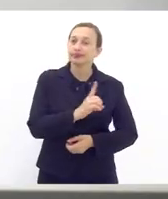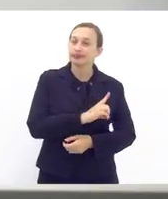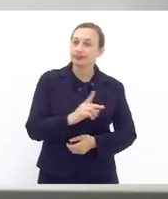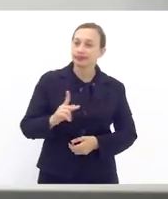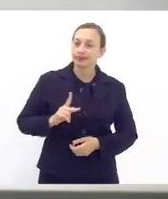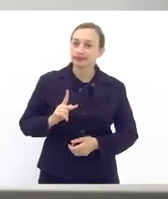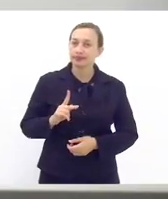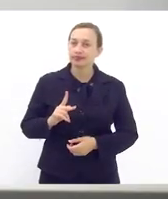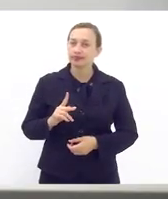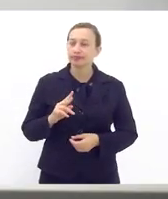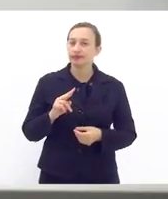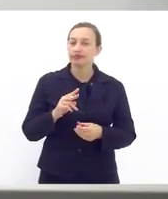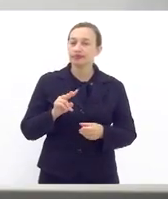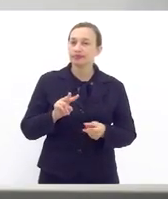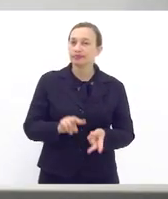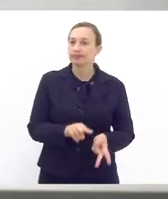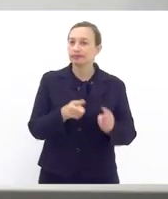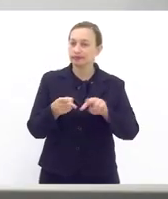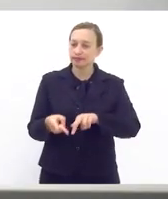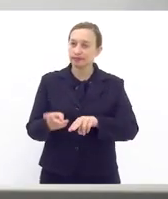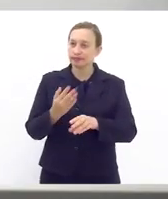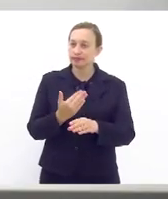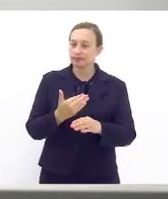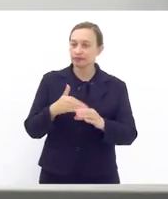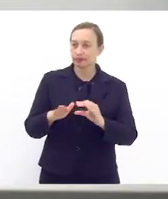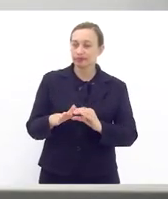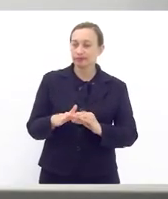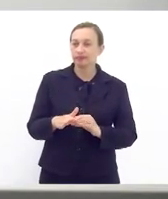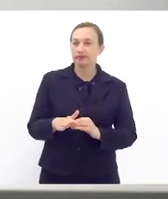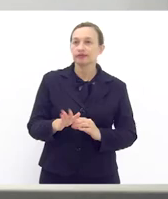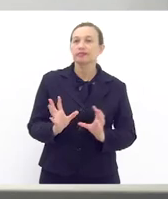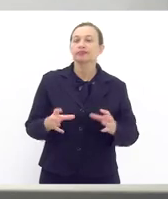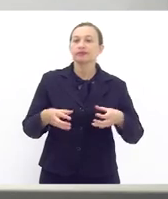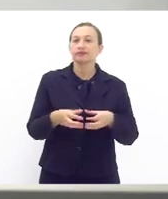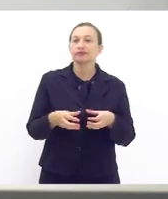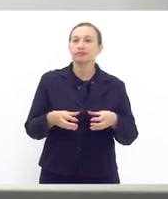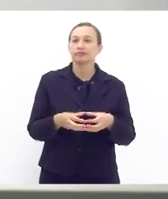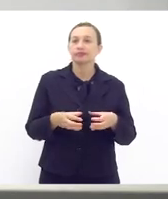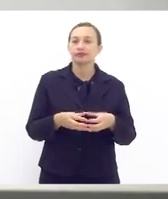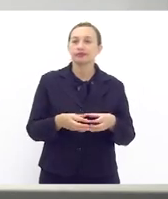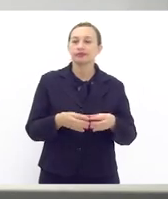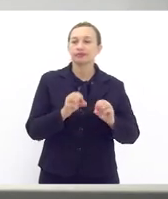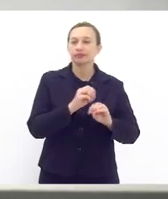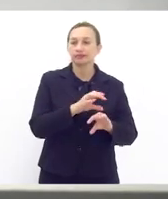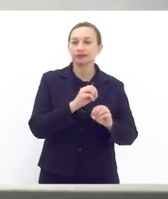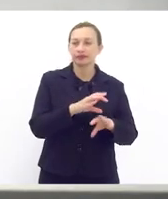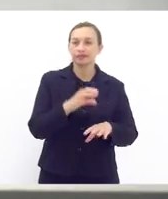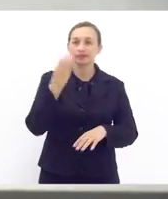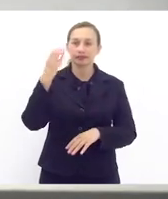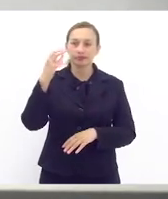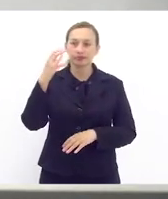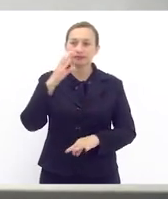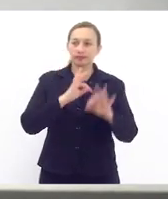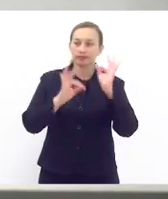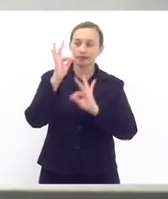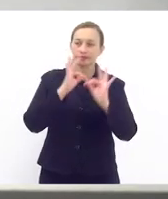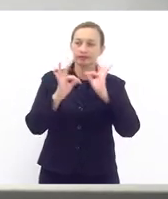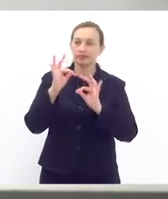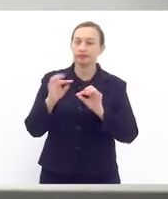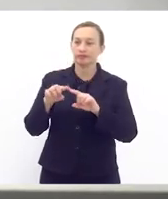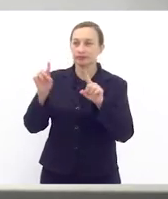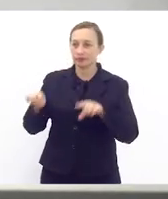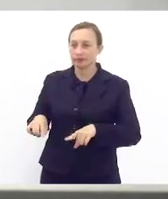defensoria oficial se a comissão de educação a comissão de servidores e Ciências e Tecnologia é todas essas observações